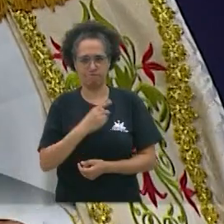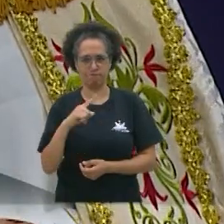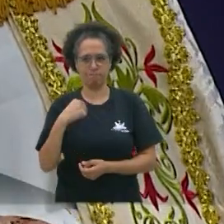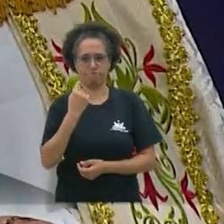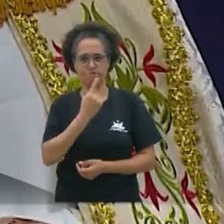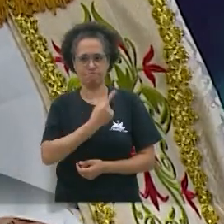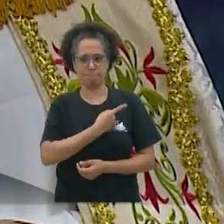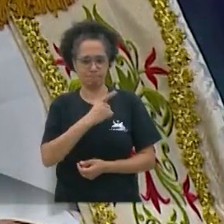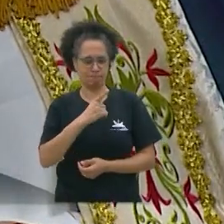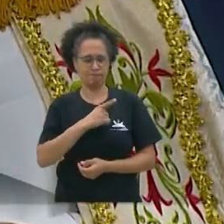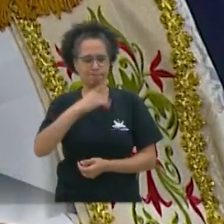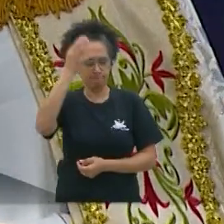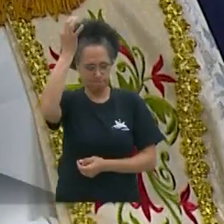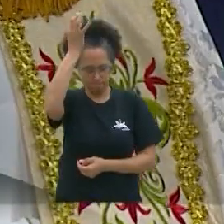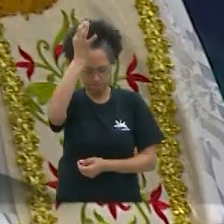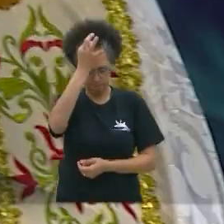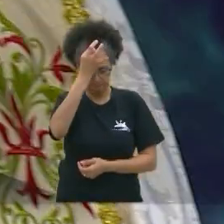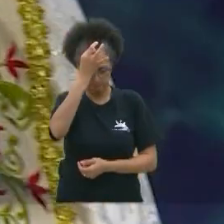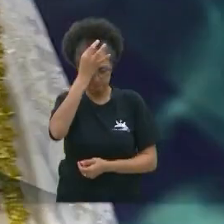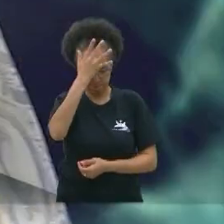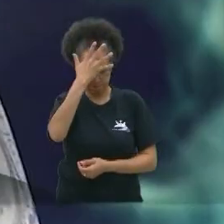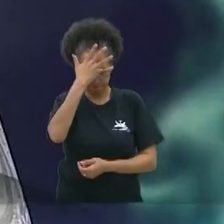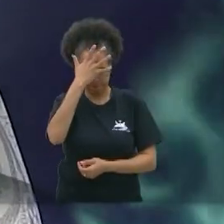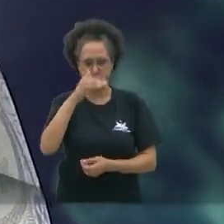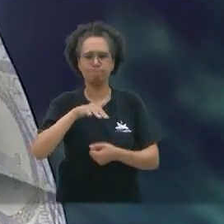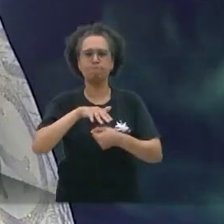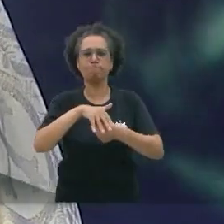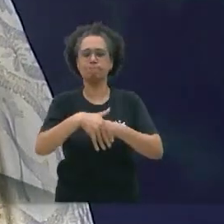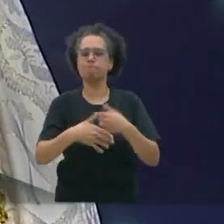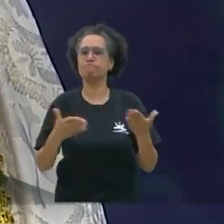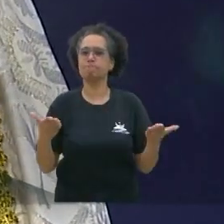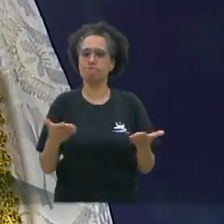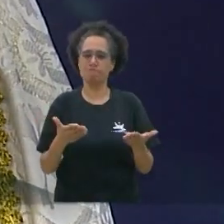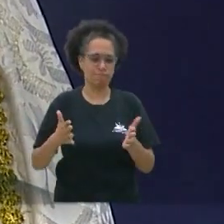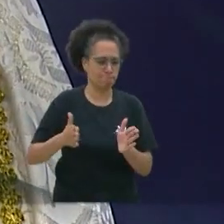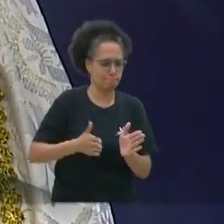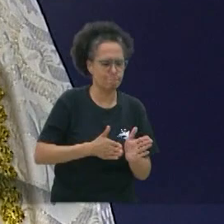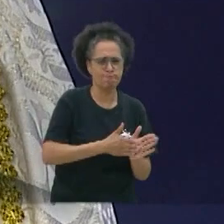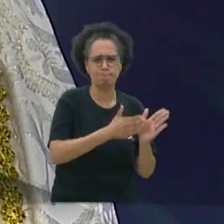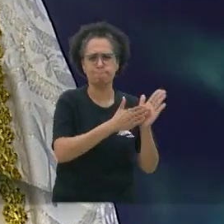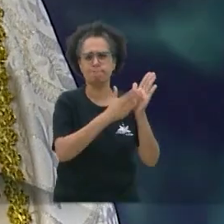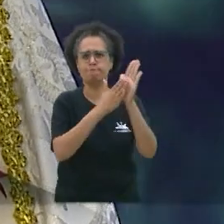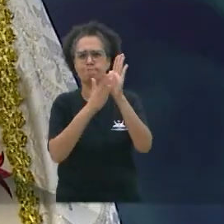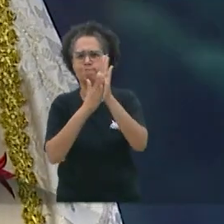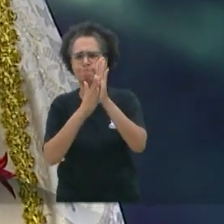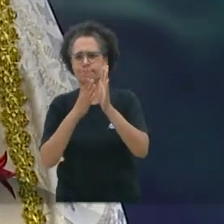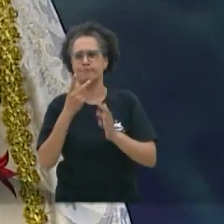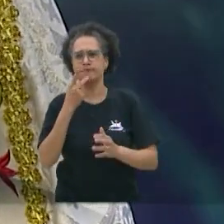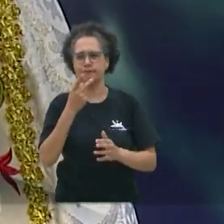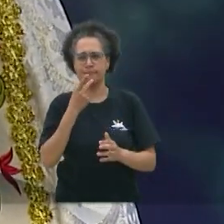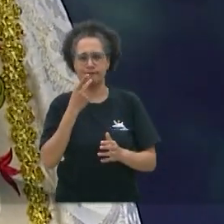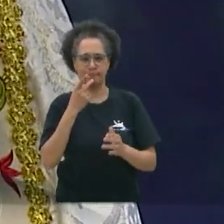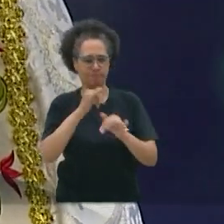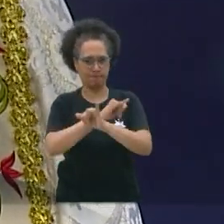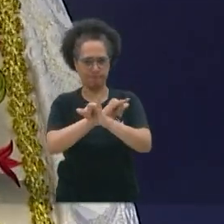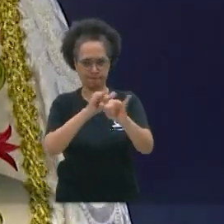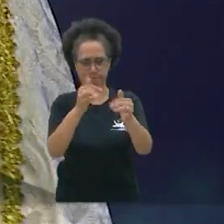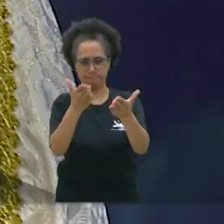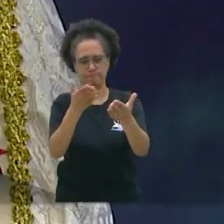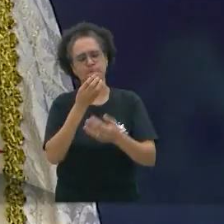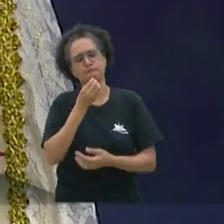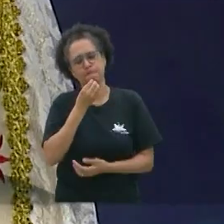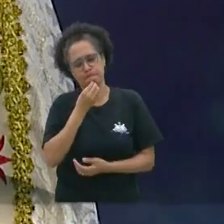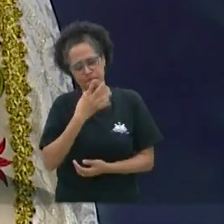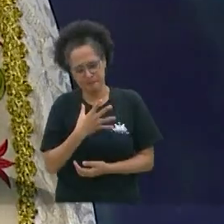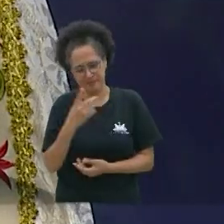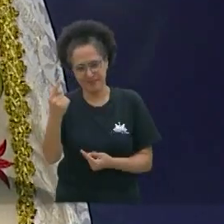nossa espiritualidade, que é esta noite de louvor. E dizer a você, que bom que